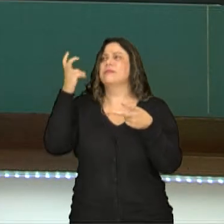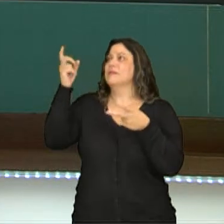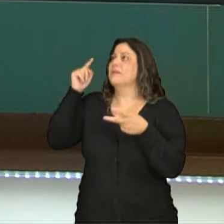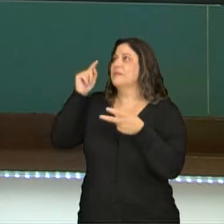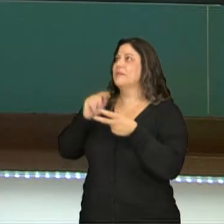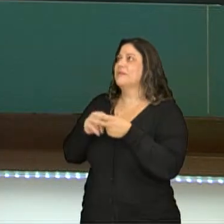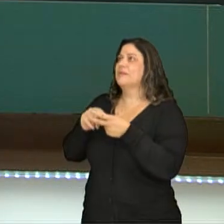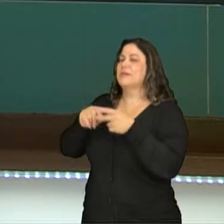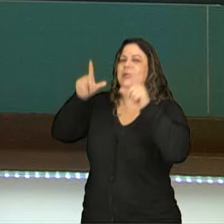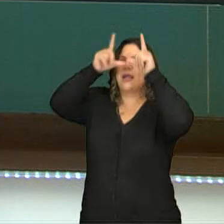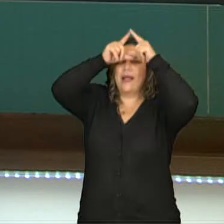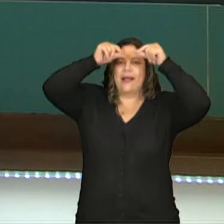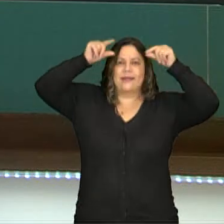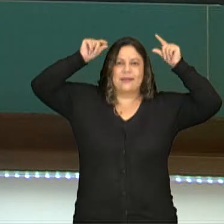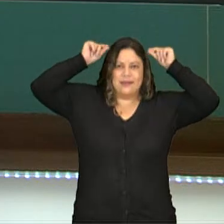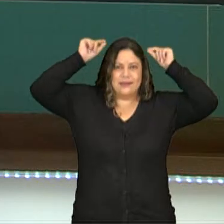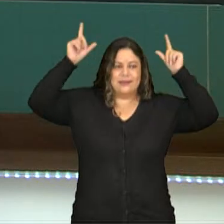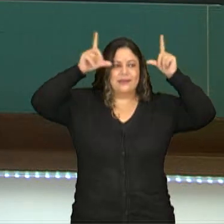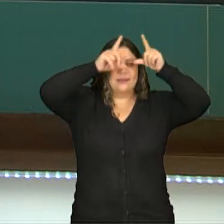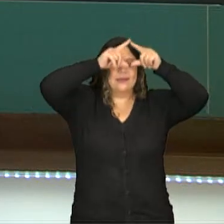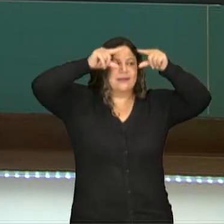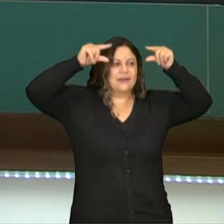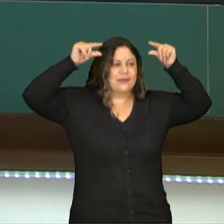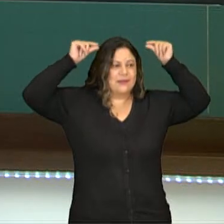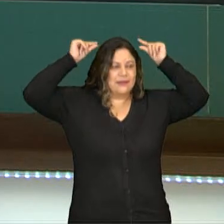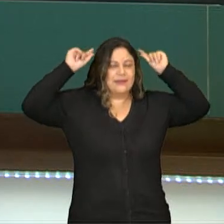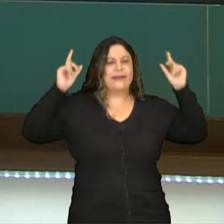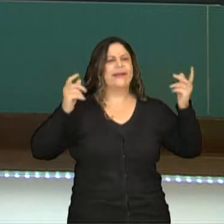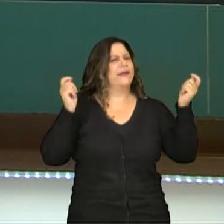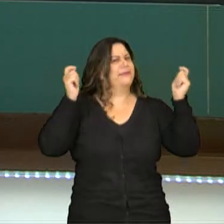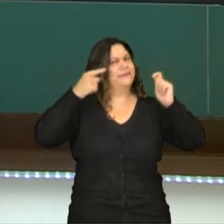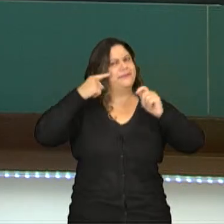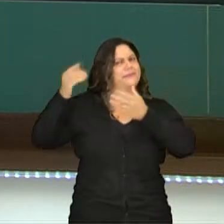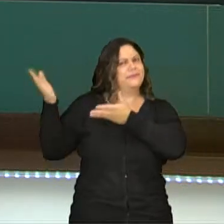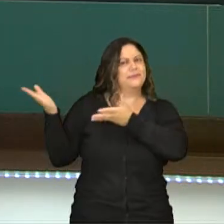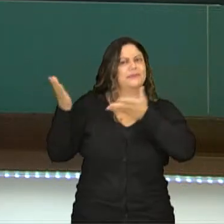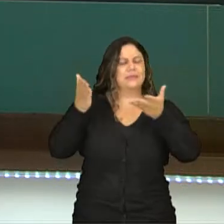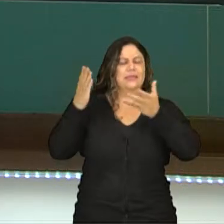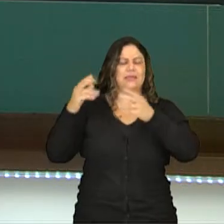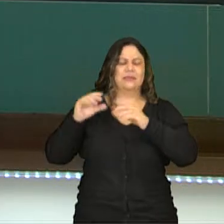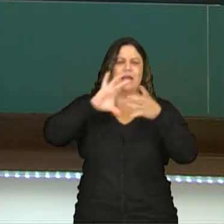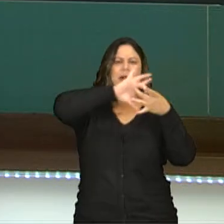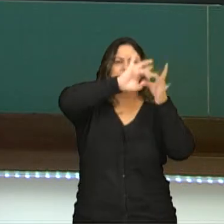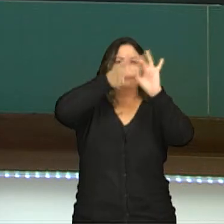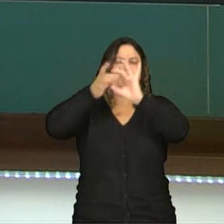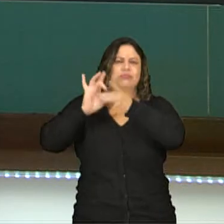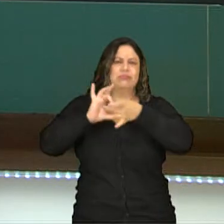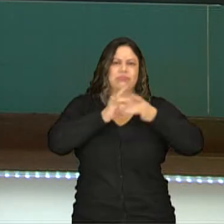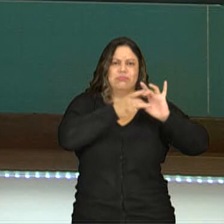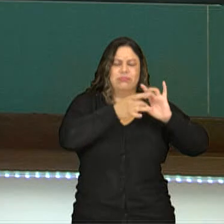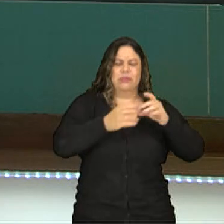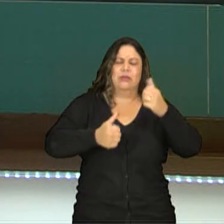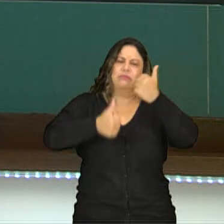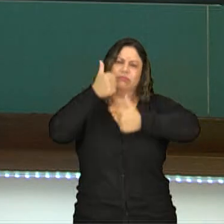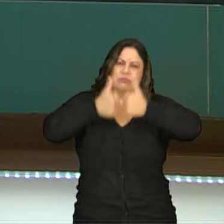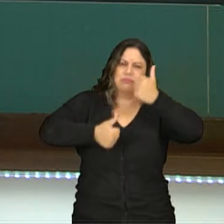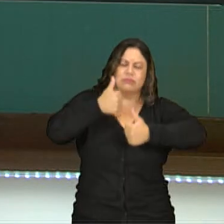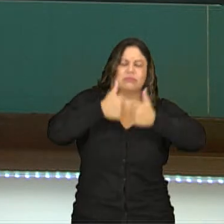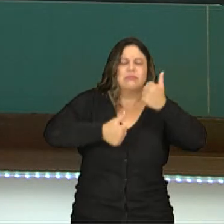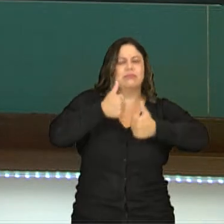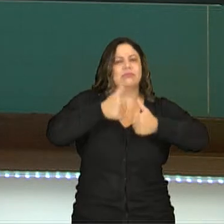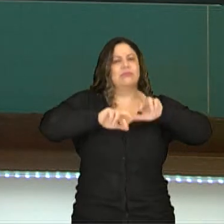gregos, ali a gente já pensa na Grécia, já vem trazendo um pouquinho para a questão dos jogos, né, dos esportes